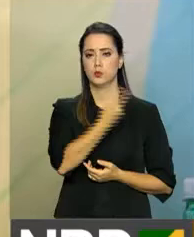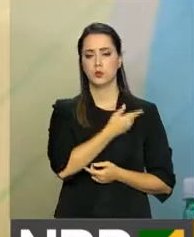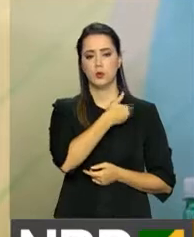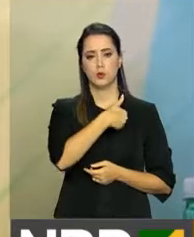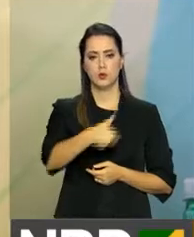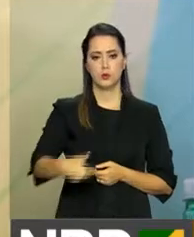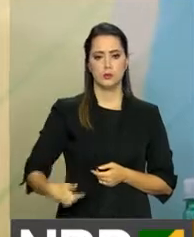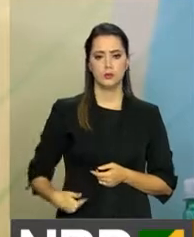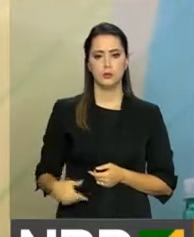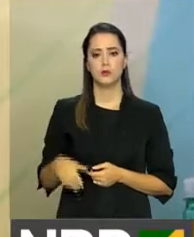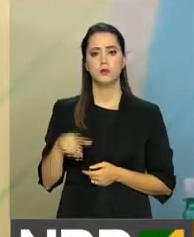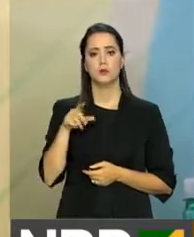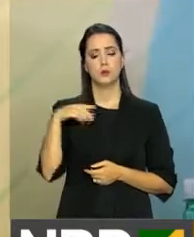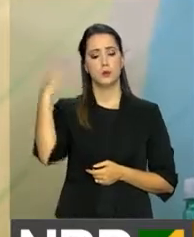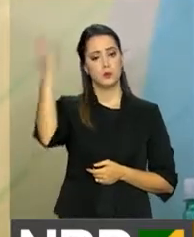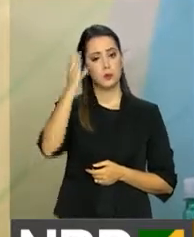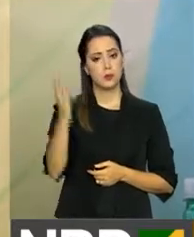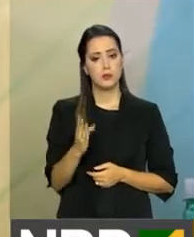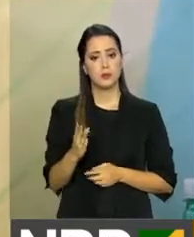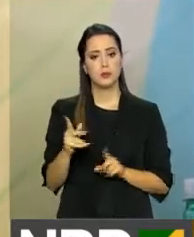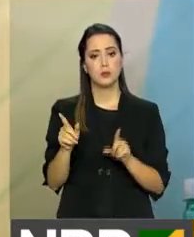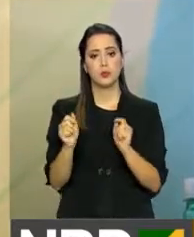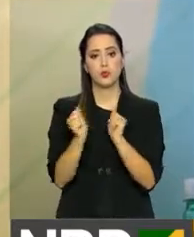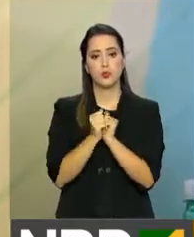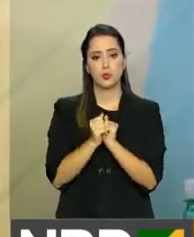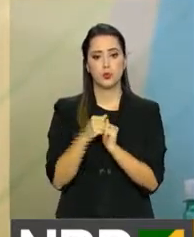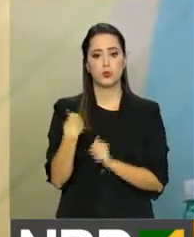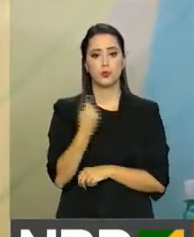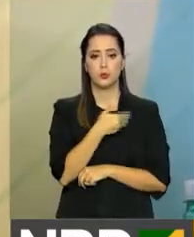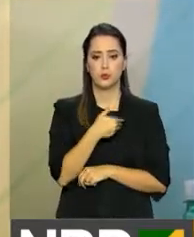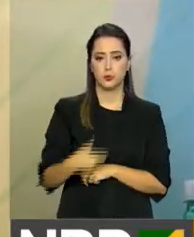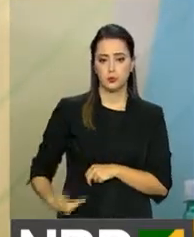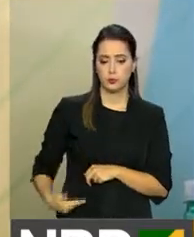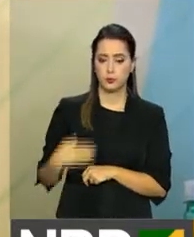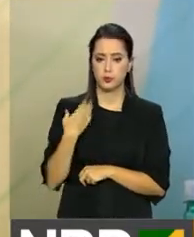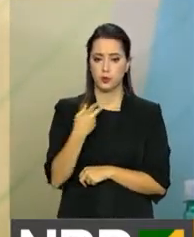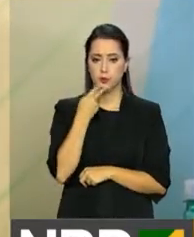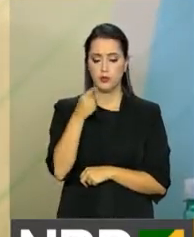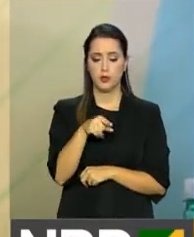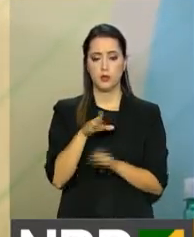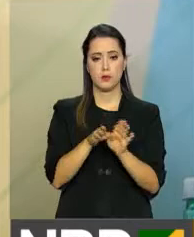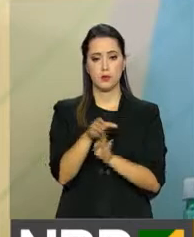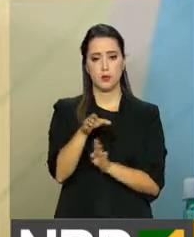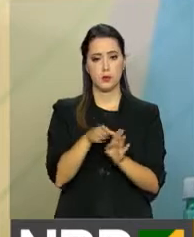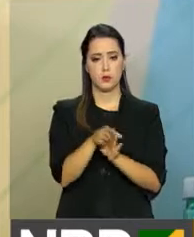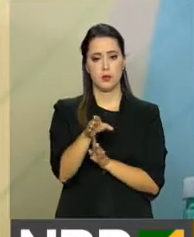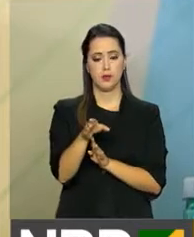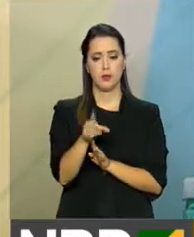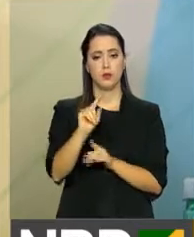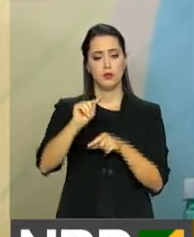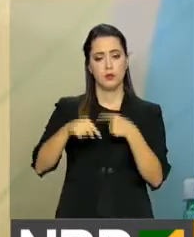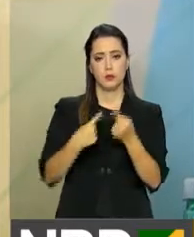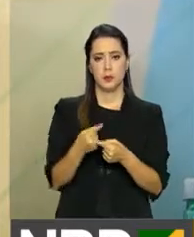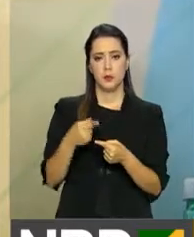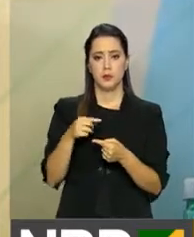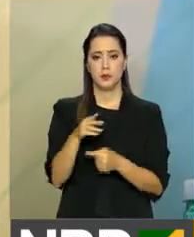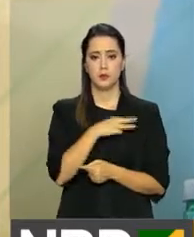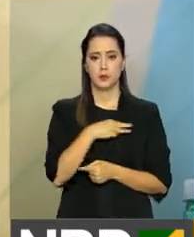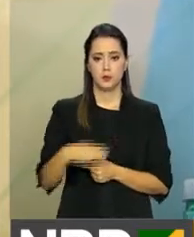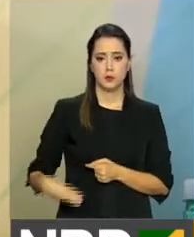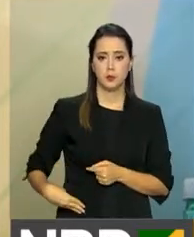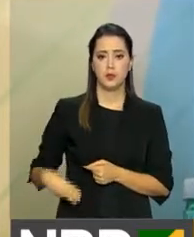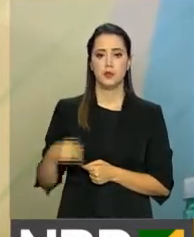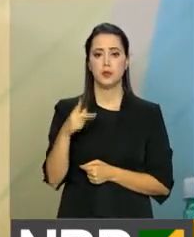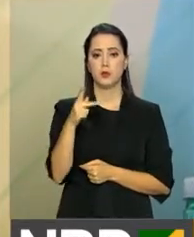governo e do brasil aliás sobre estas recomendações ao depois o ministro